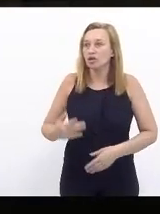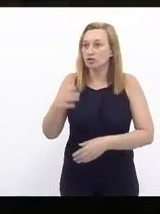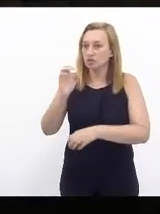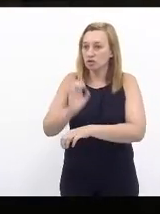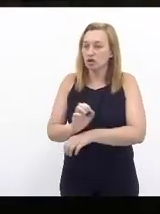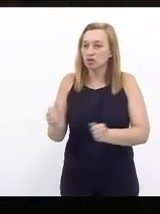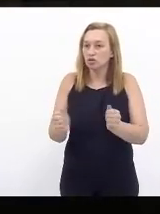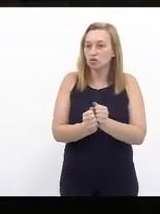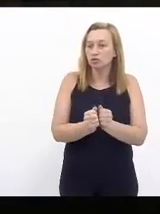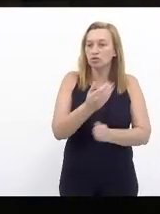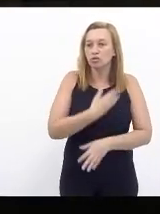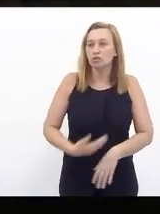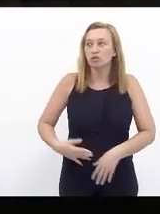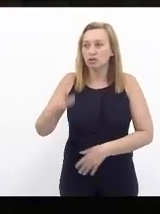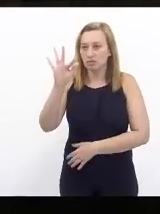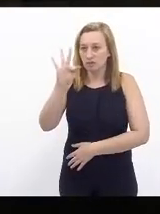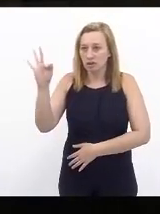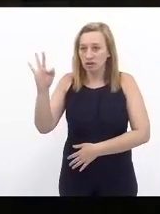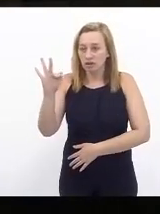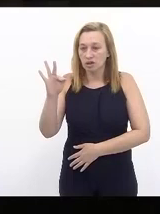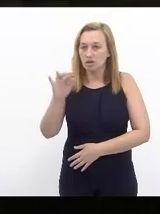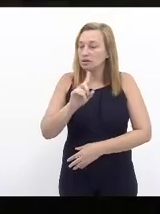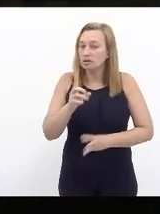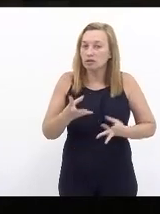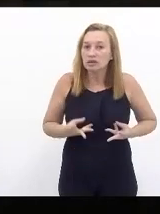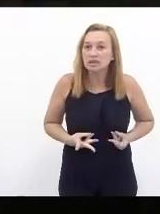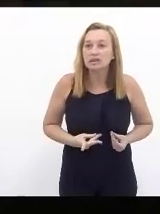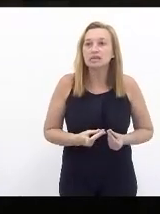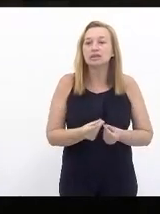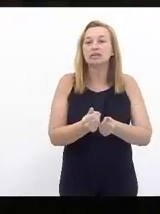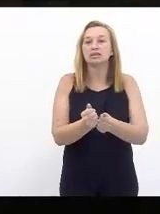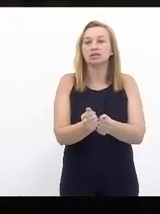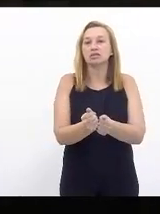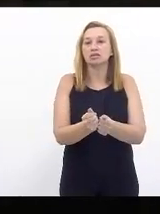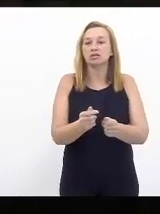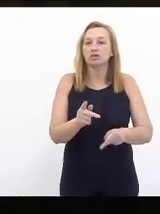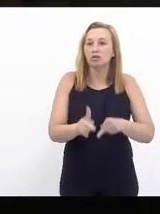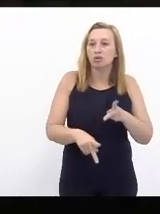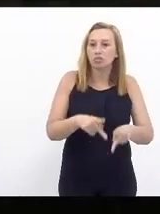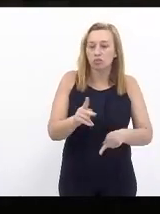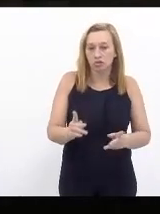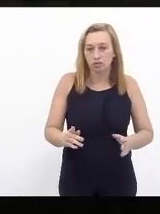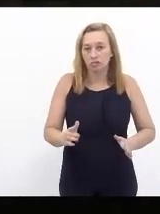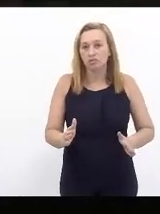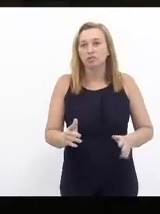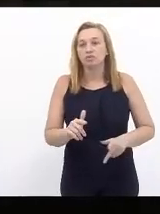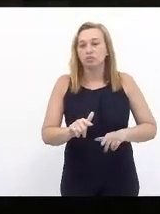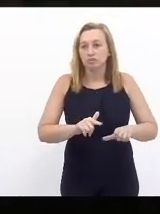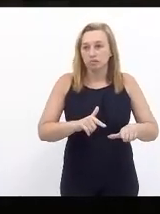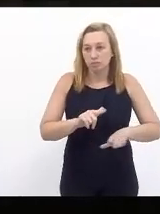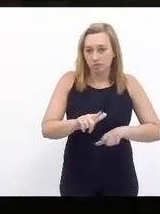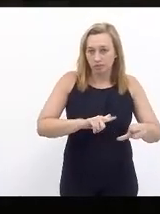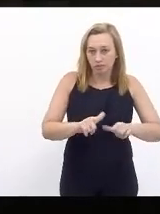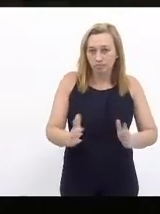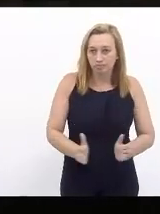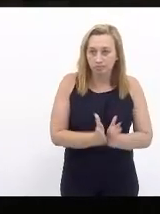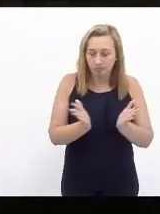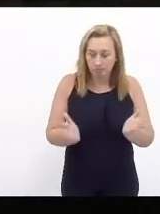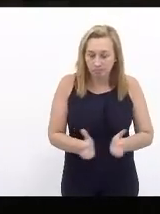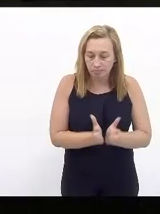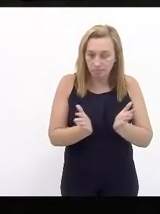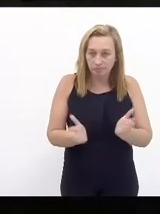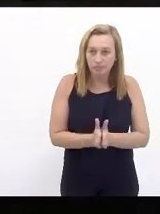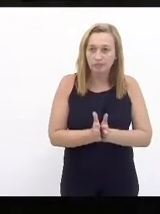governo federal, não se sensibilizam com a classe trabalhadora, com a população pobre, que é